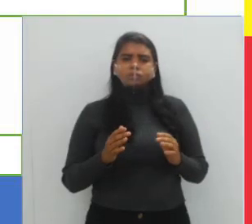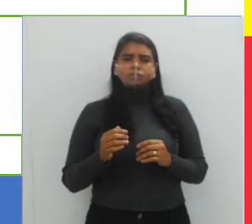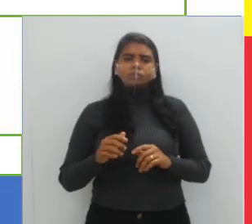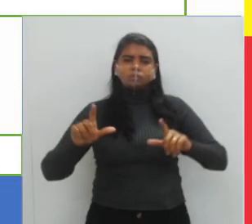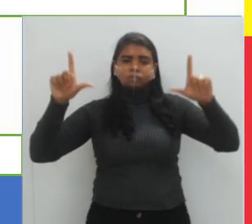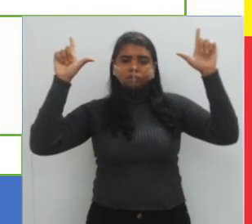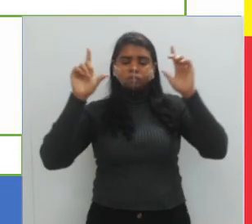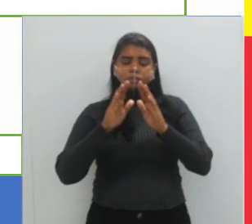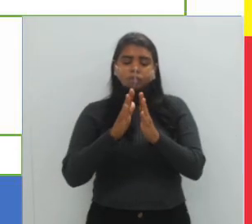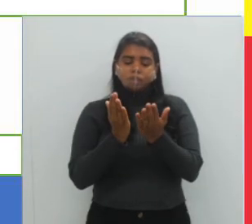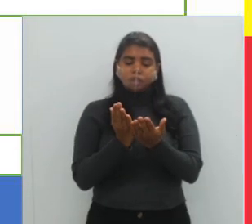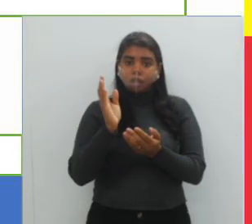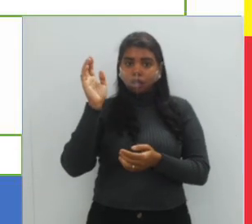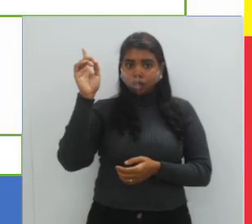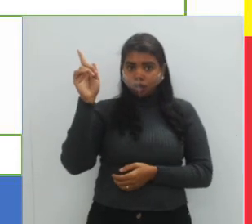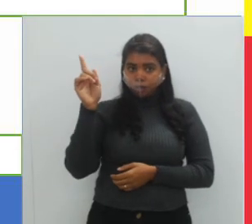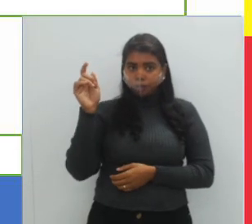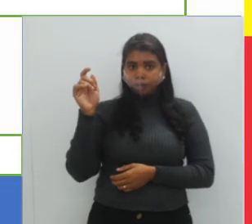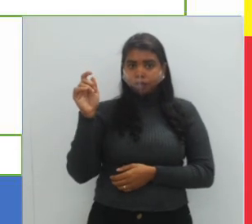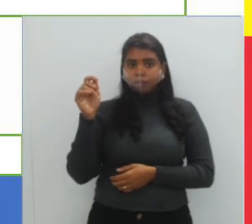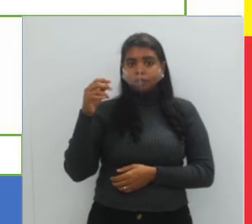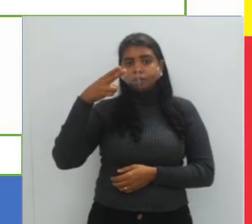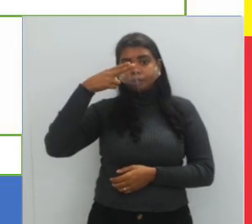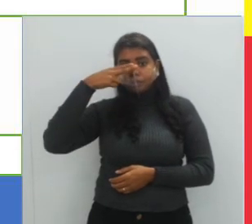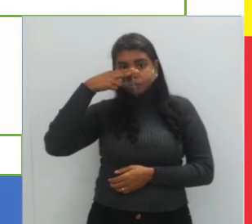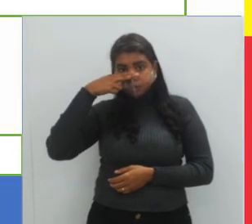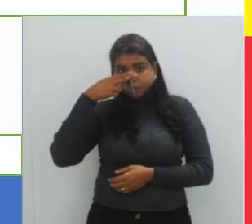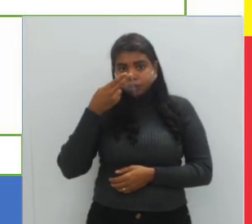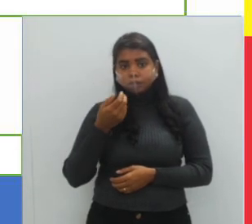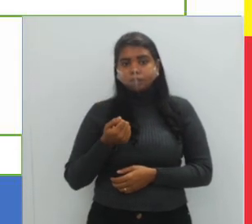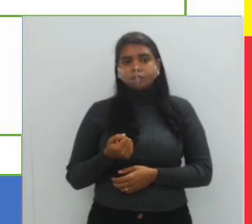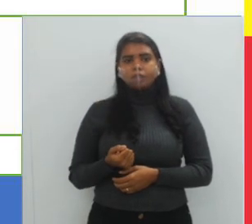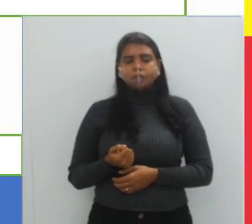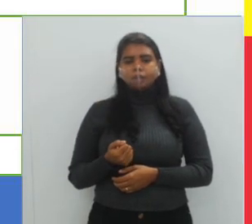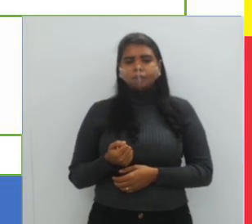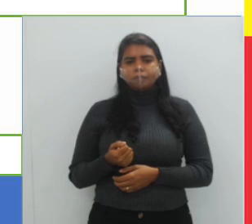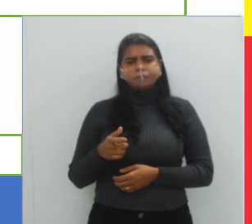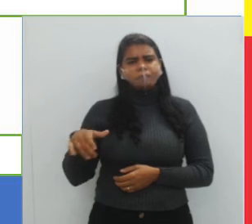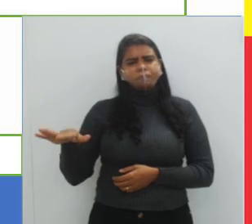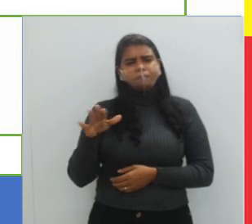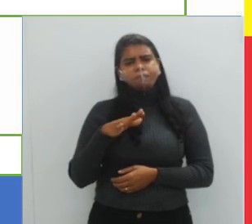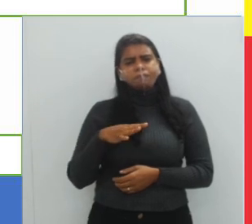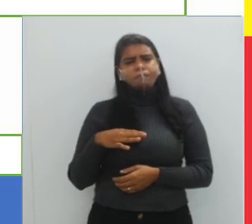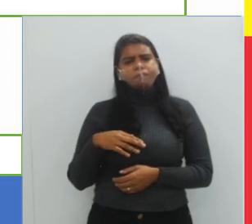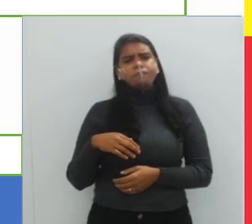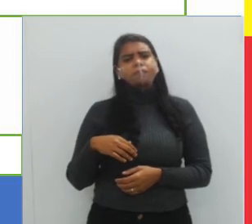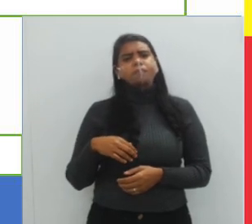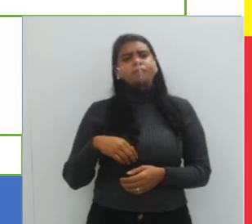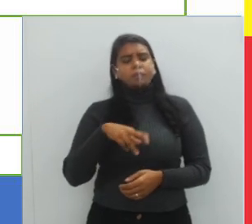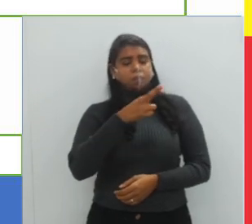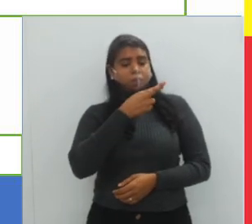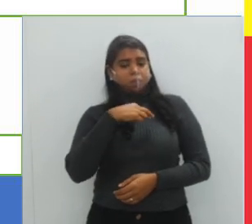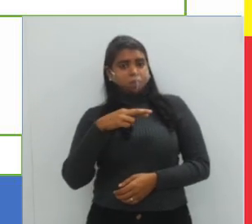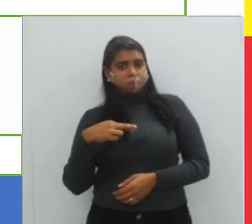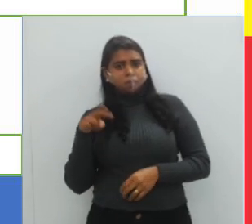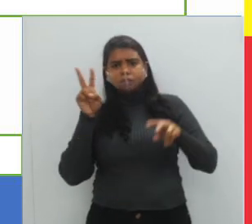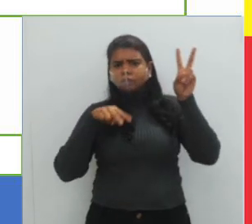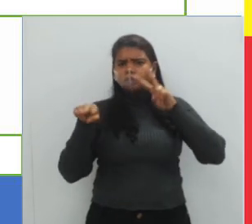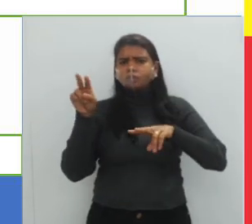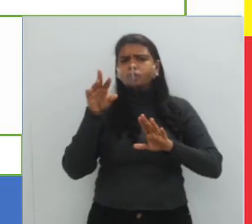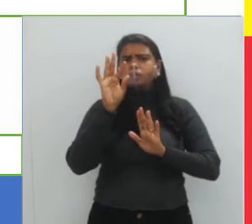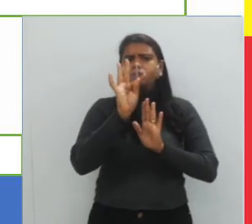vemos aqui a Bíblia para os cristãos, certo? Então, a maioria das doutrinas